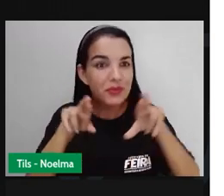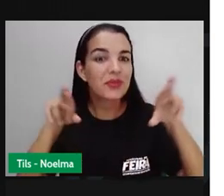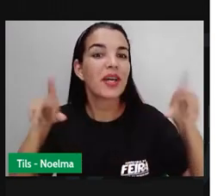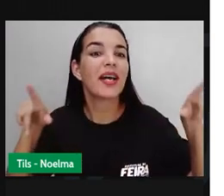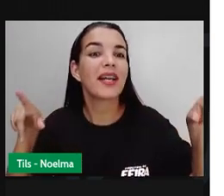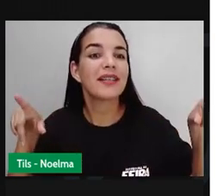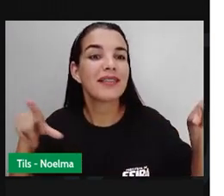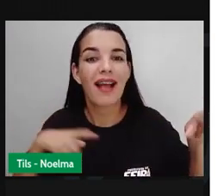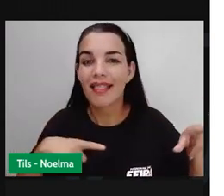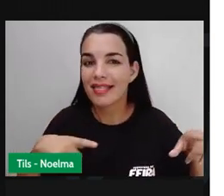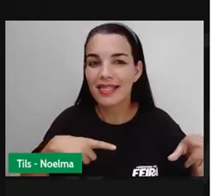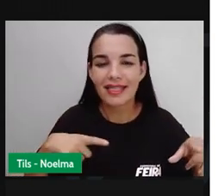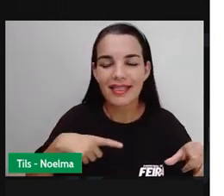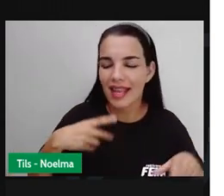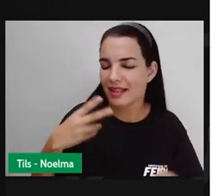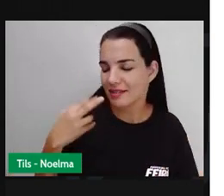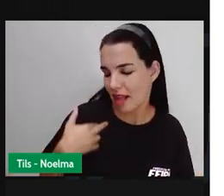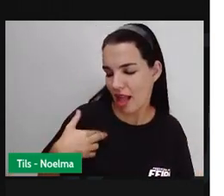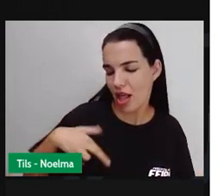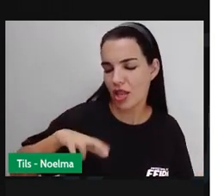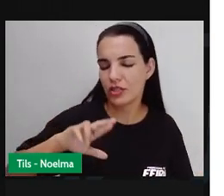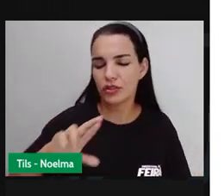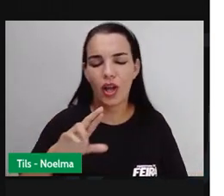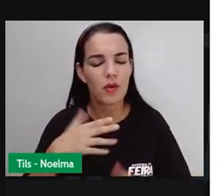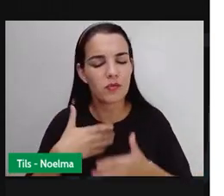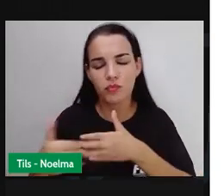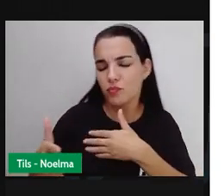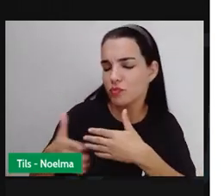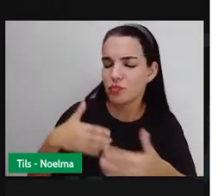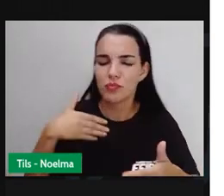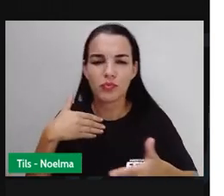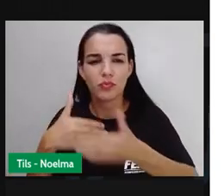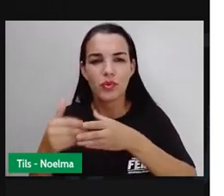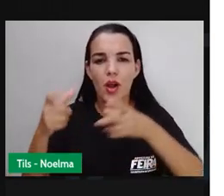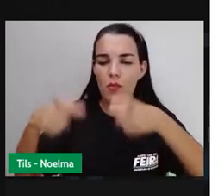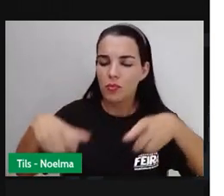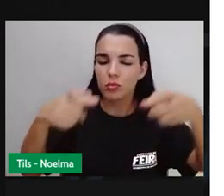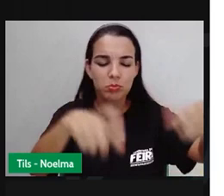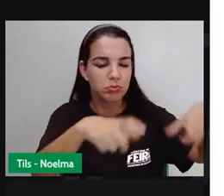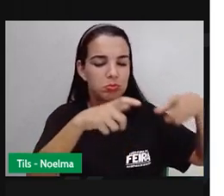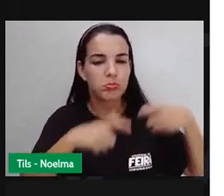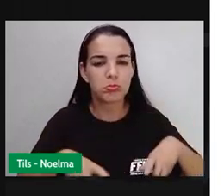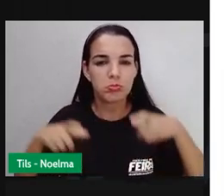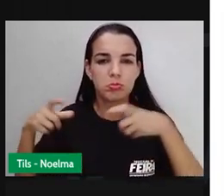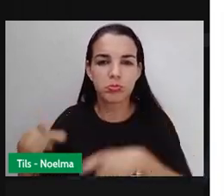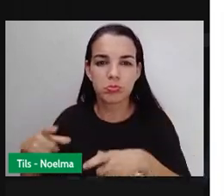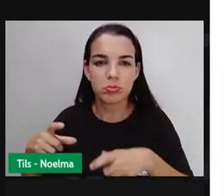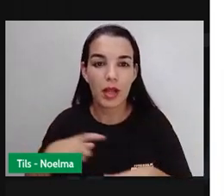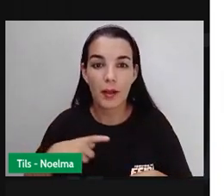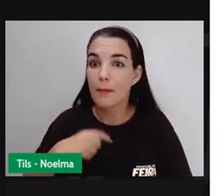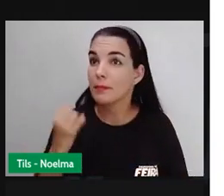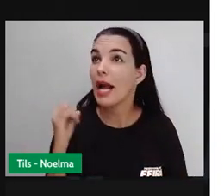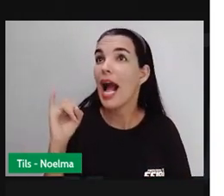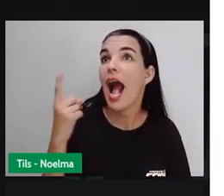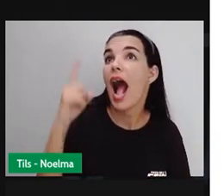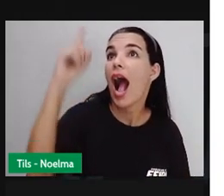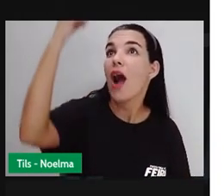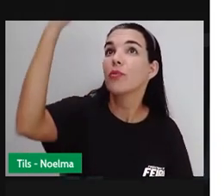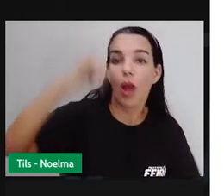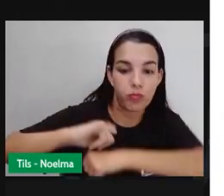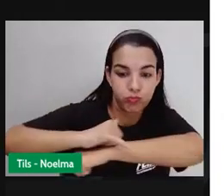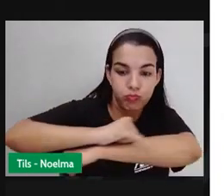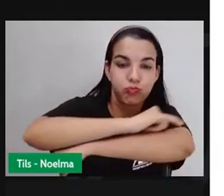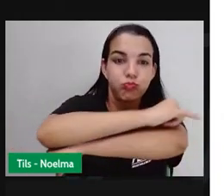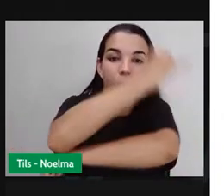de toda raça, toda crença, toda graça, amigo é de qualquer lugar. Tem gente alta, baixa, gorda, magra, mas o que me